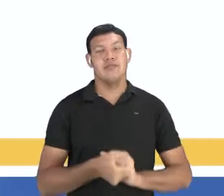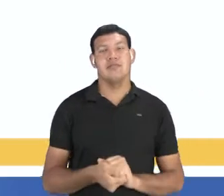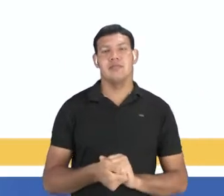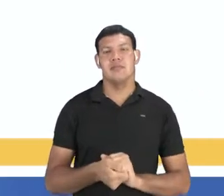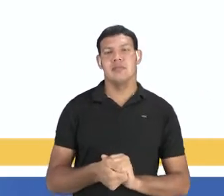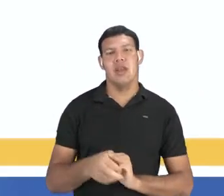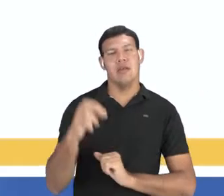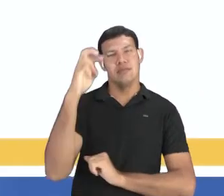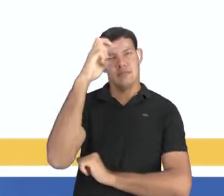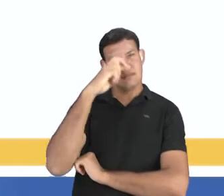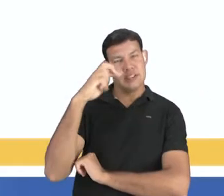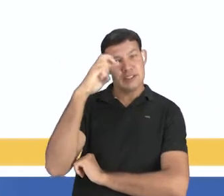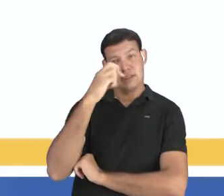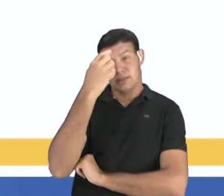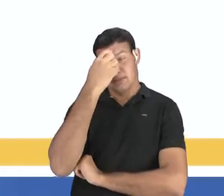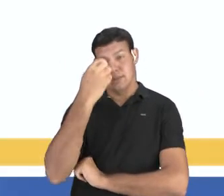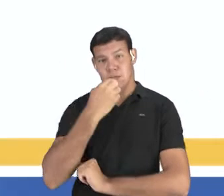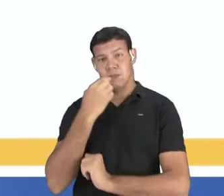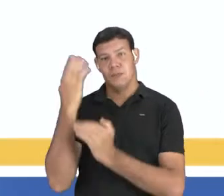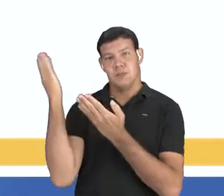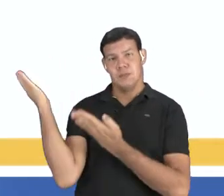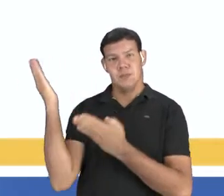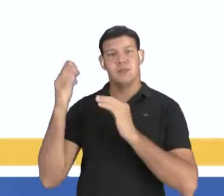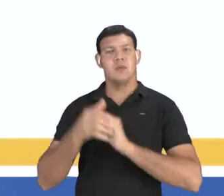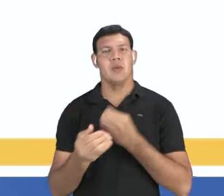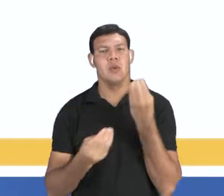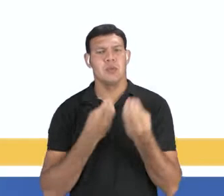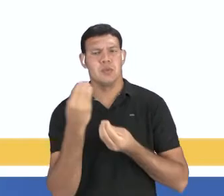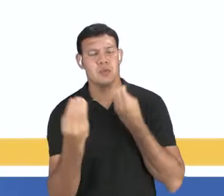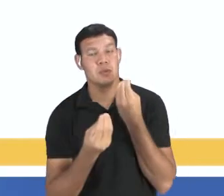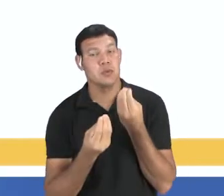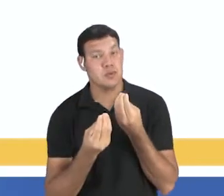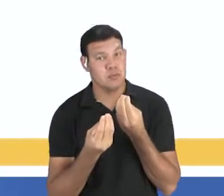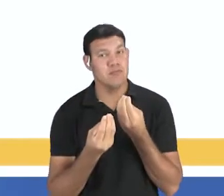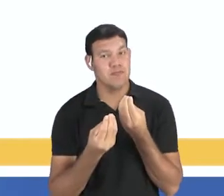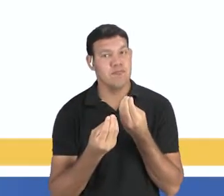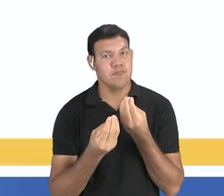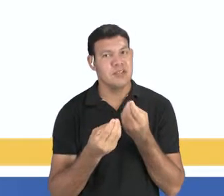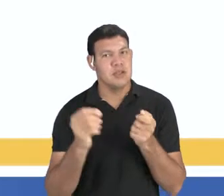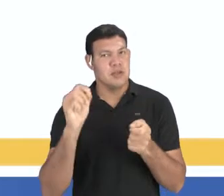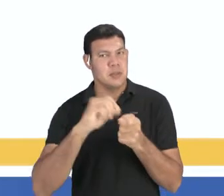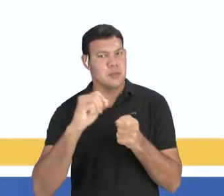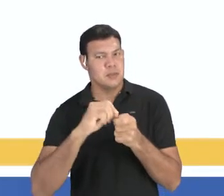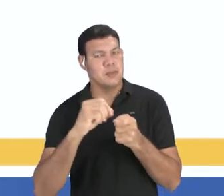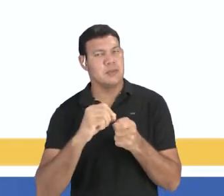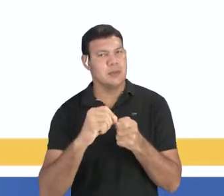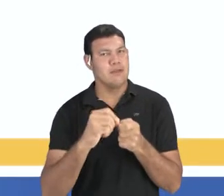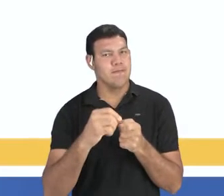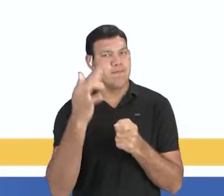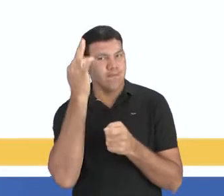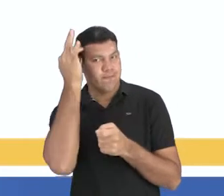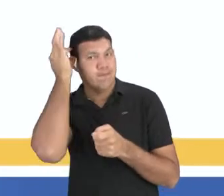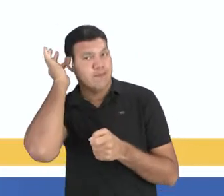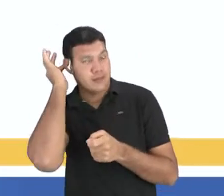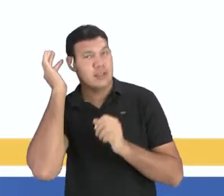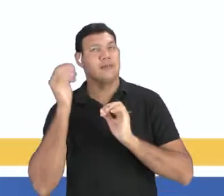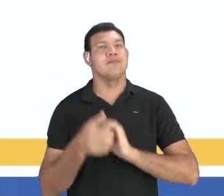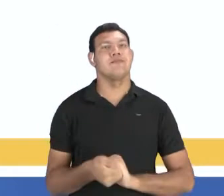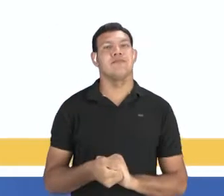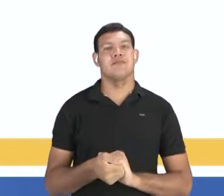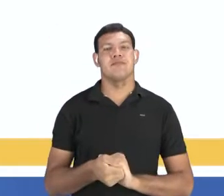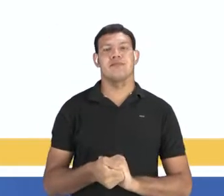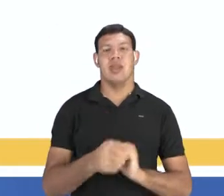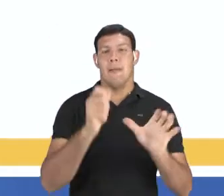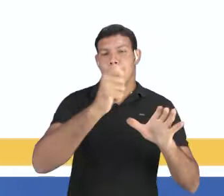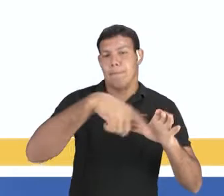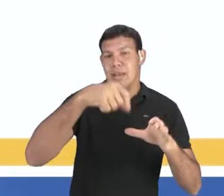Vamos observar essa imagem aí te falo sobre o modo de produção feudal né e a economia né agricultura é a principal atividade no